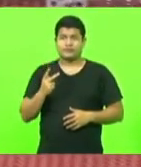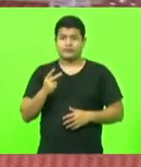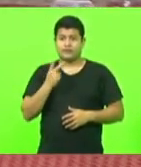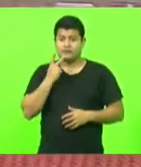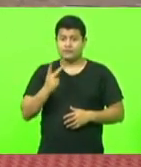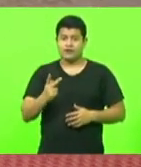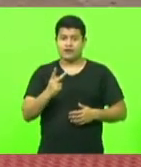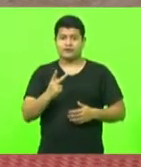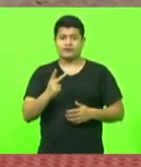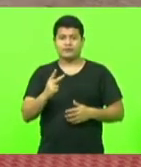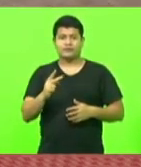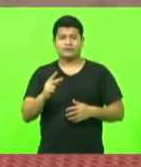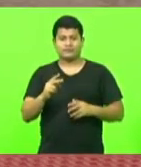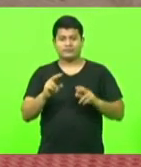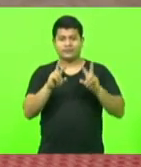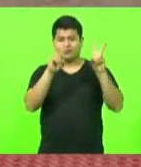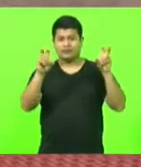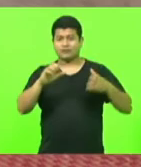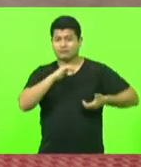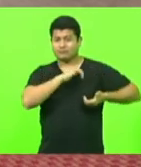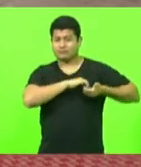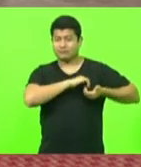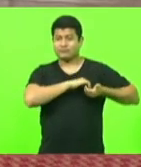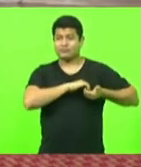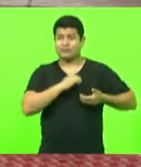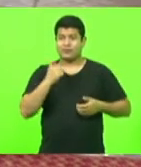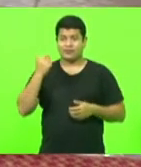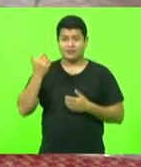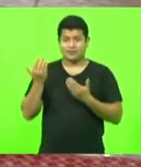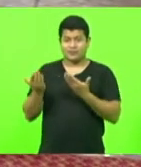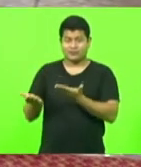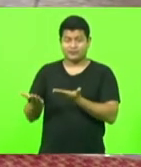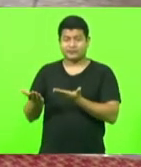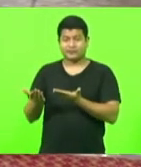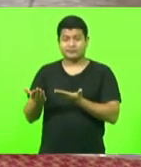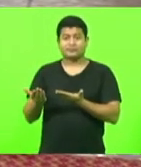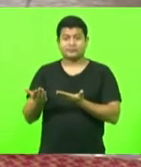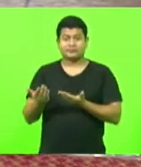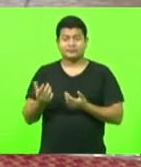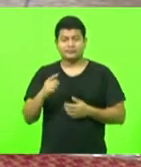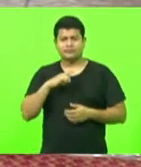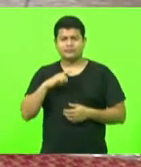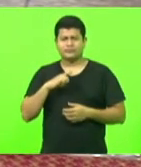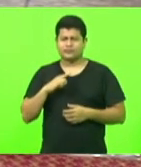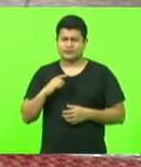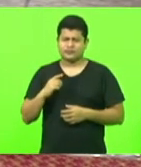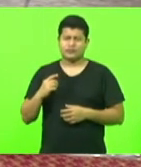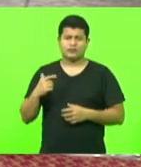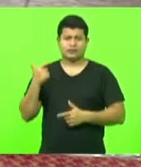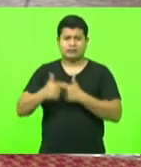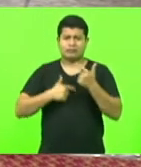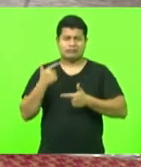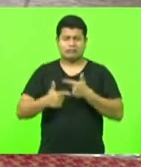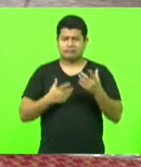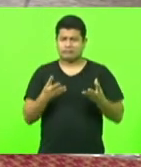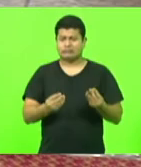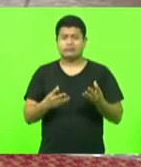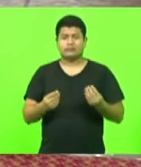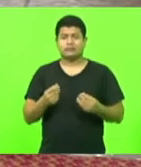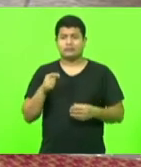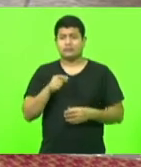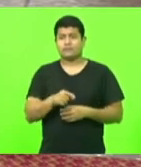civil, né? Eu acho que tens uma grande passagem. E Santa Catarina, até